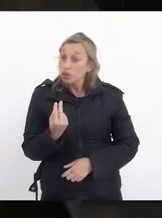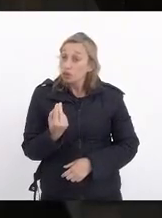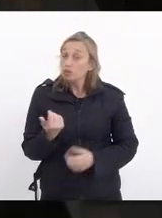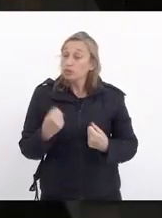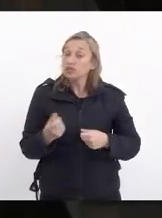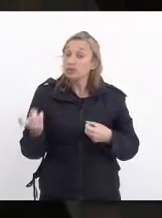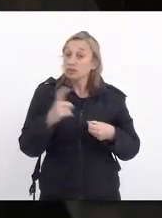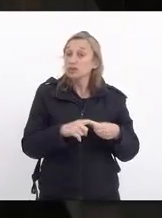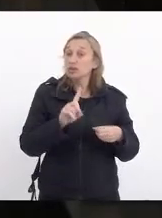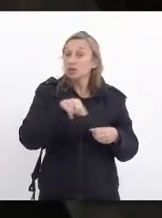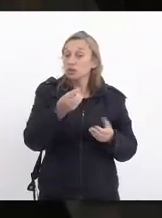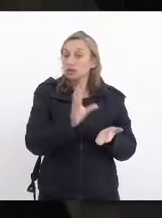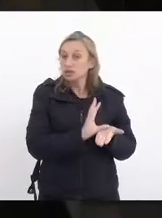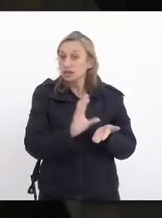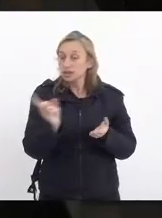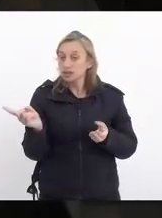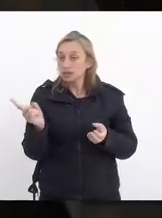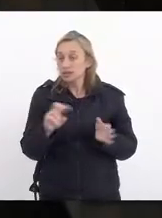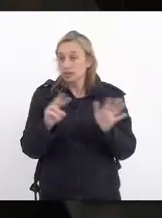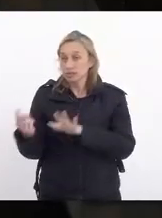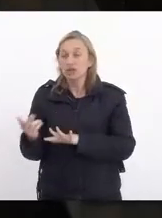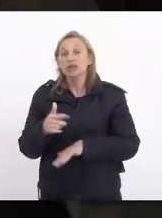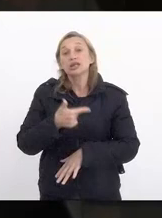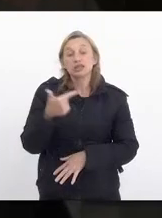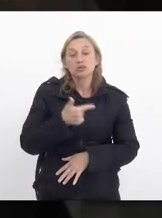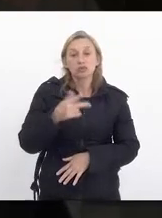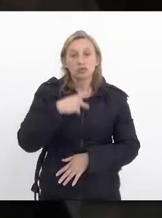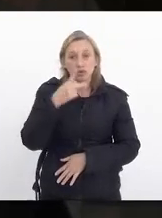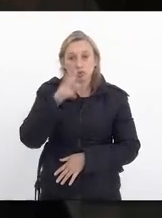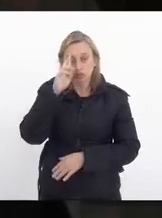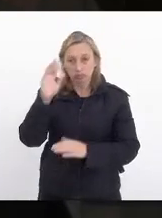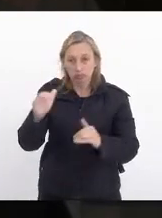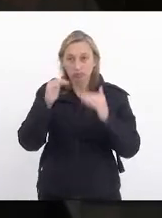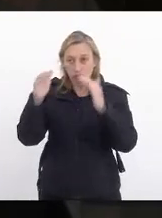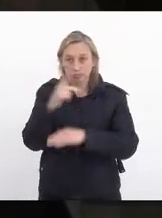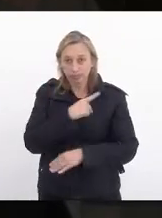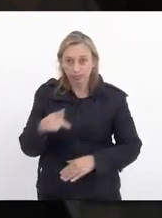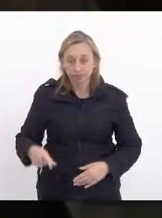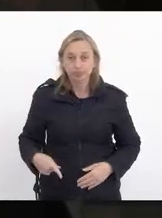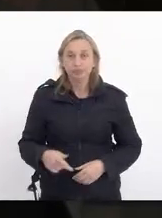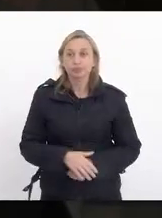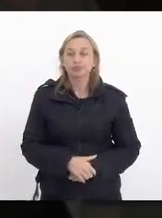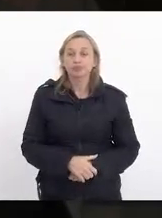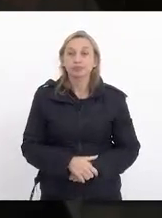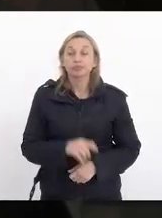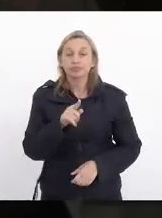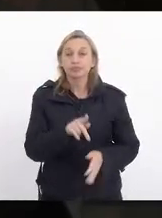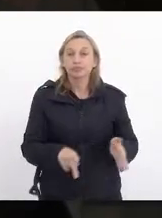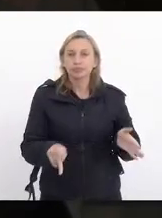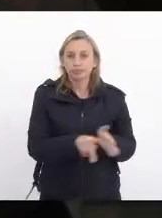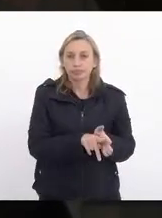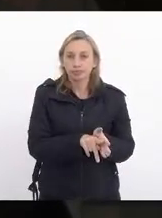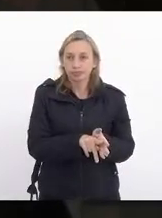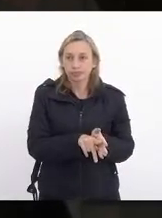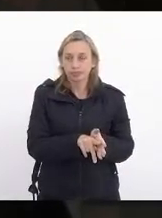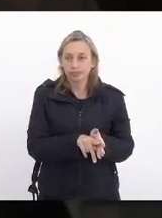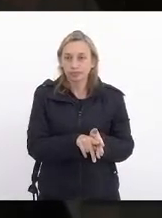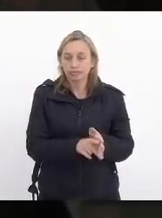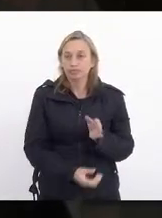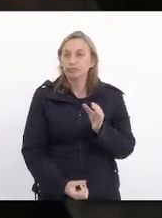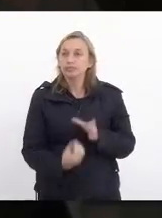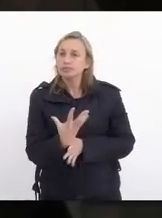só voltar a semana que vem segunda dizer a vossa excelência que esse projeto nasce